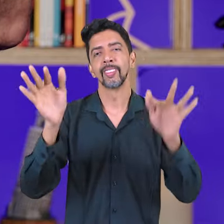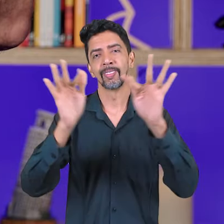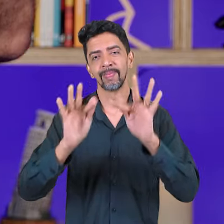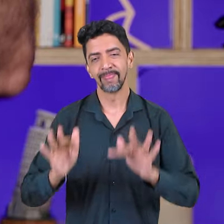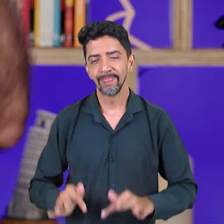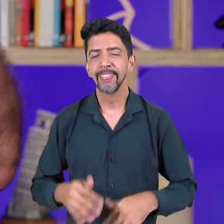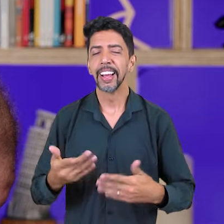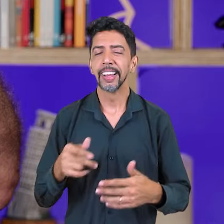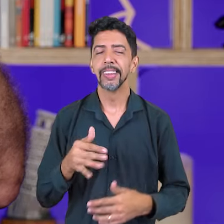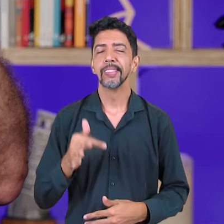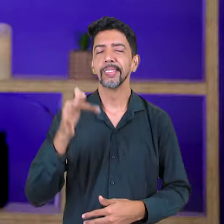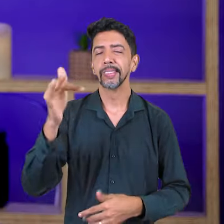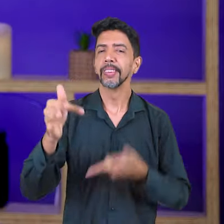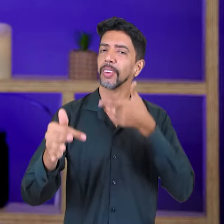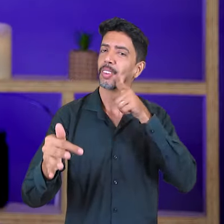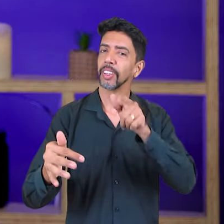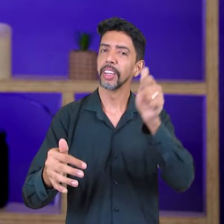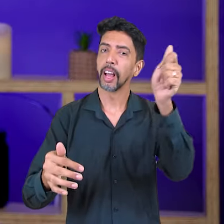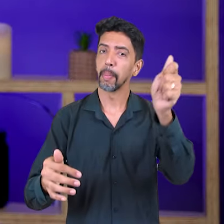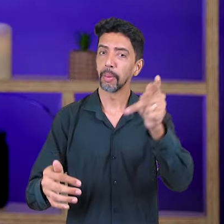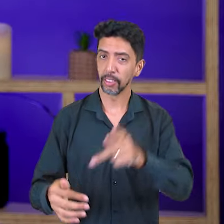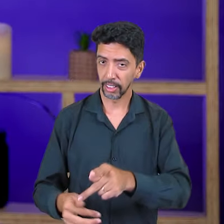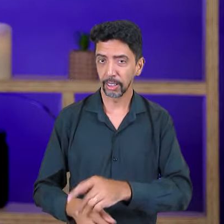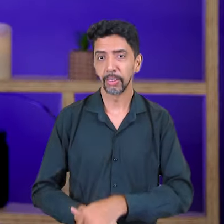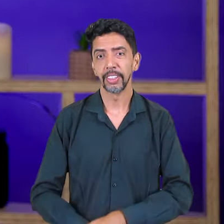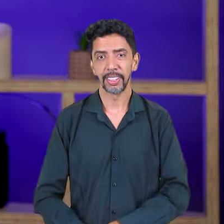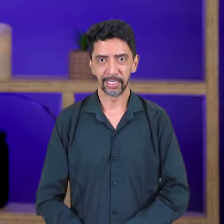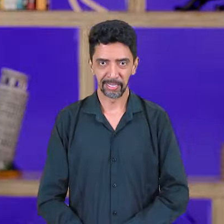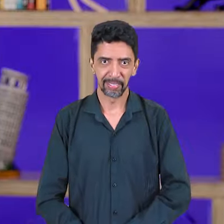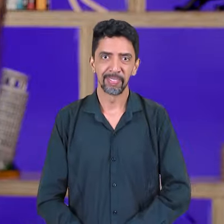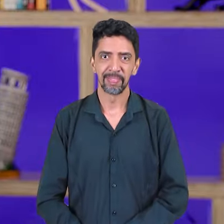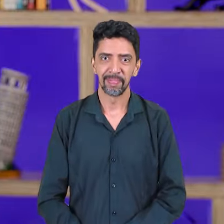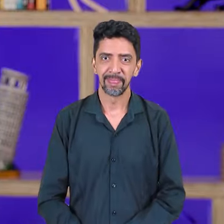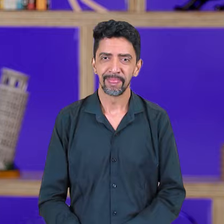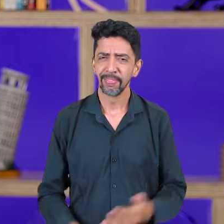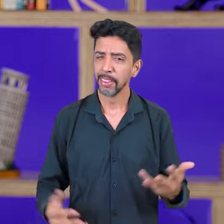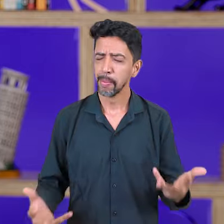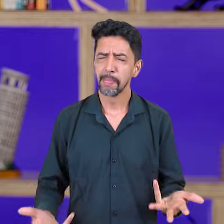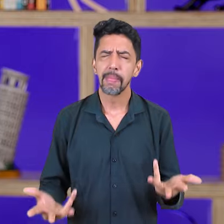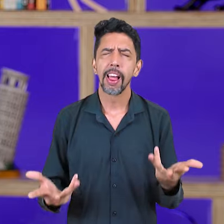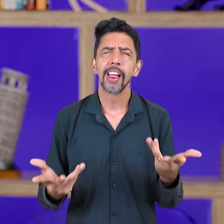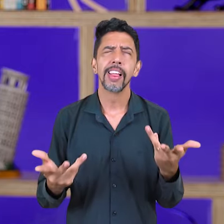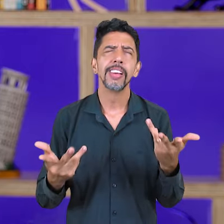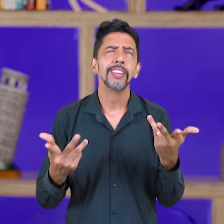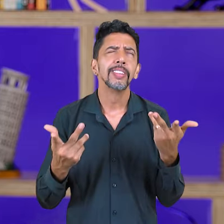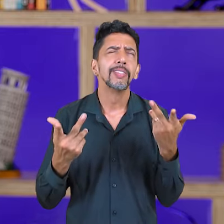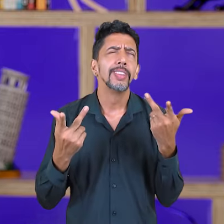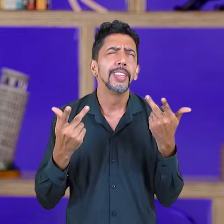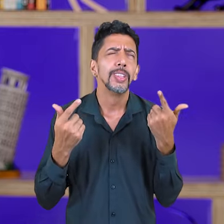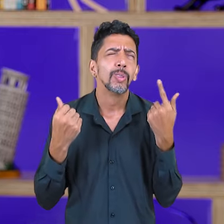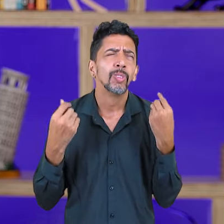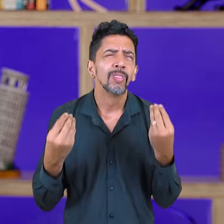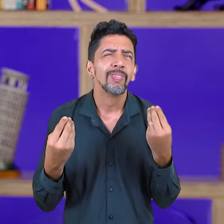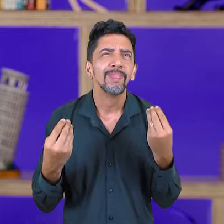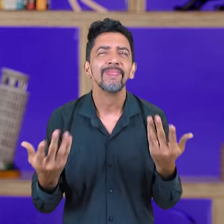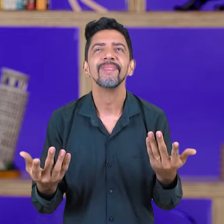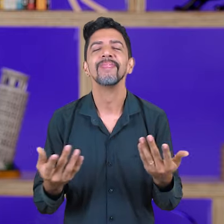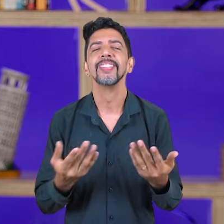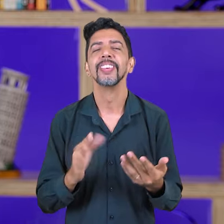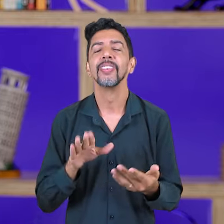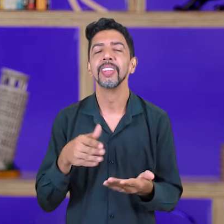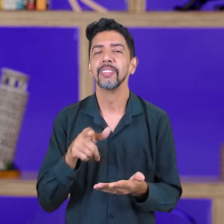aposentadoria sustentável que chamamos de independência financeira é maravilhoso quando a gente começa e dá os primeiros